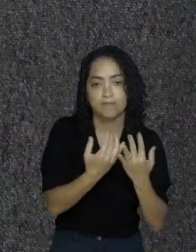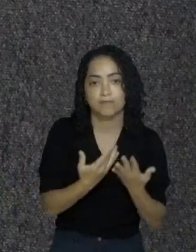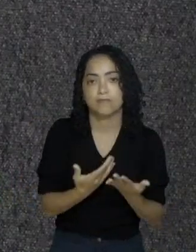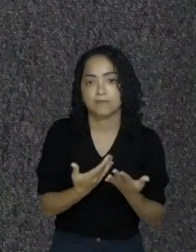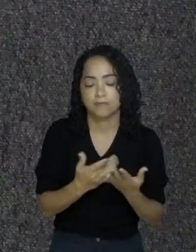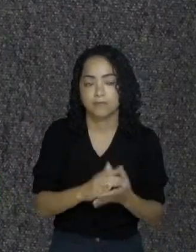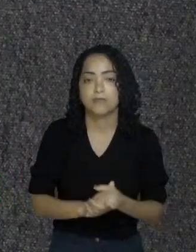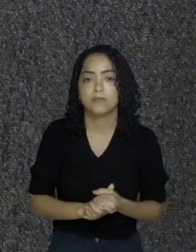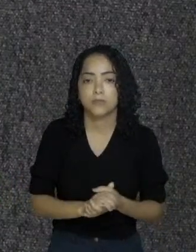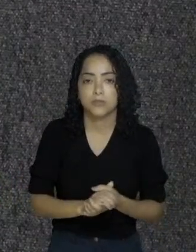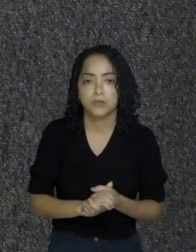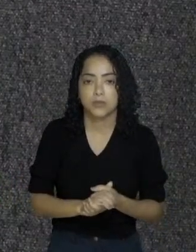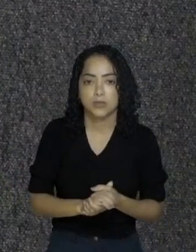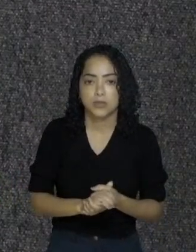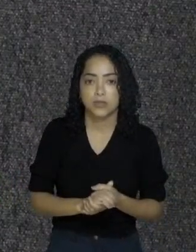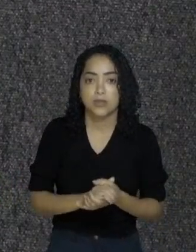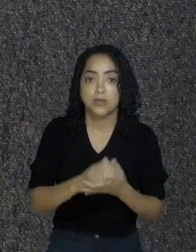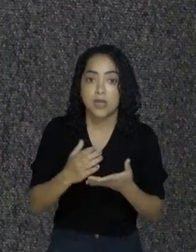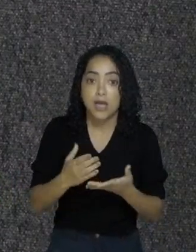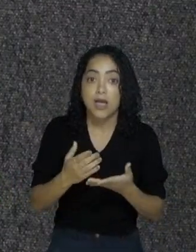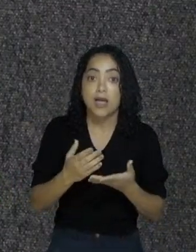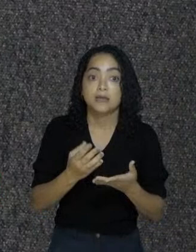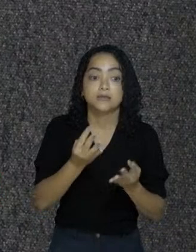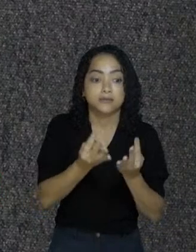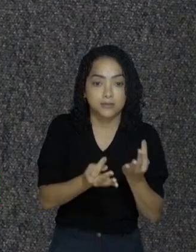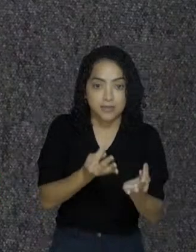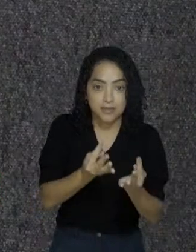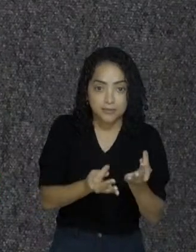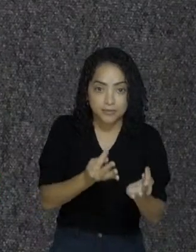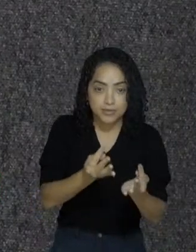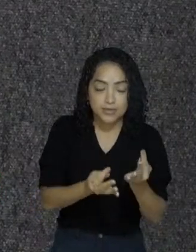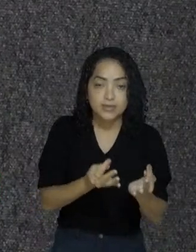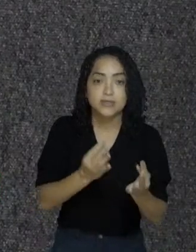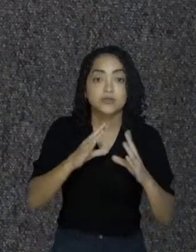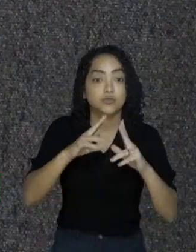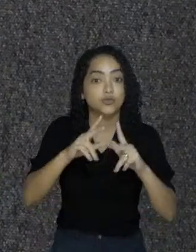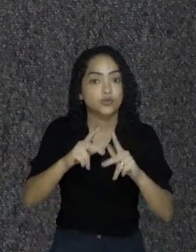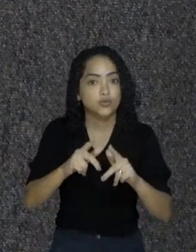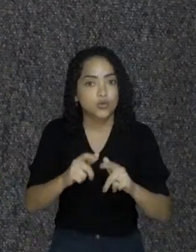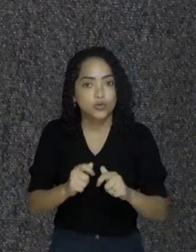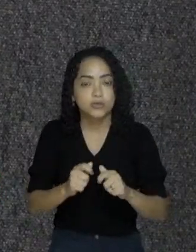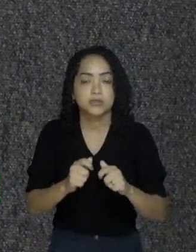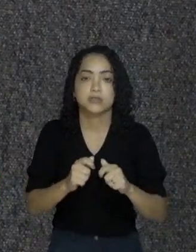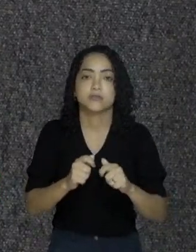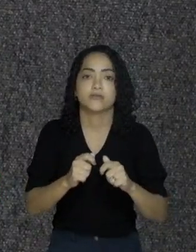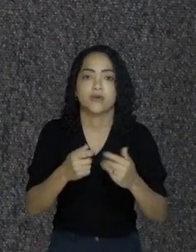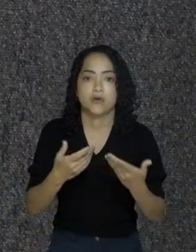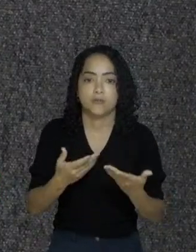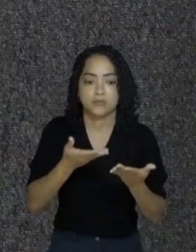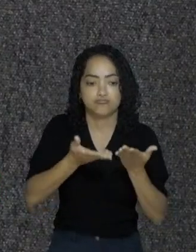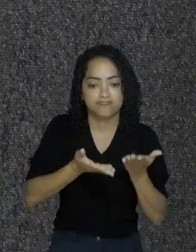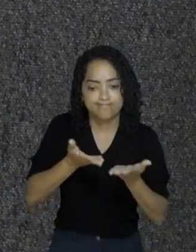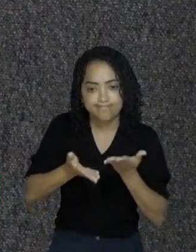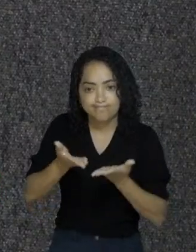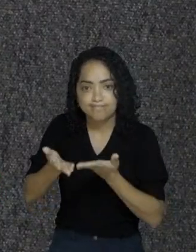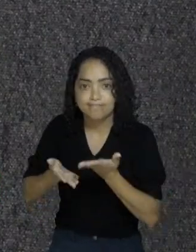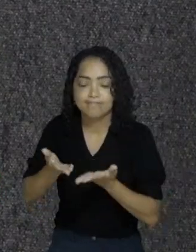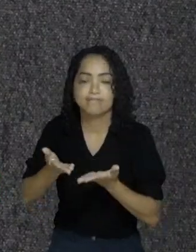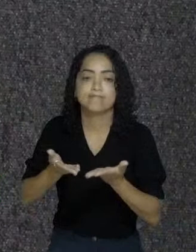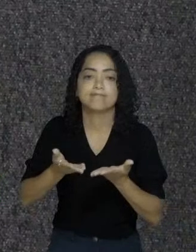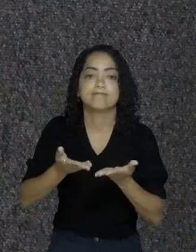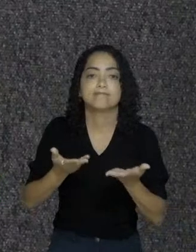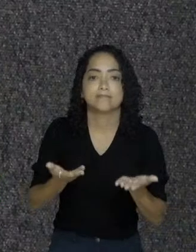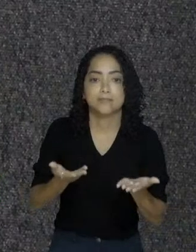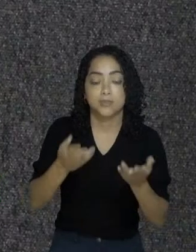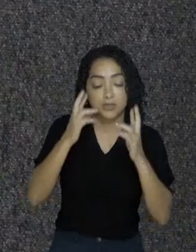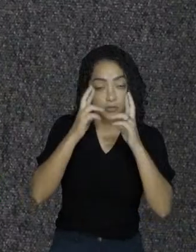os as terapias né todas as formas de abordagem da pessoa com deficiência e acima de tudo